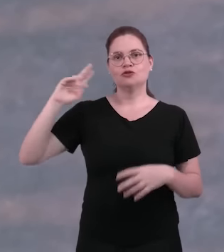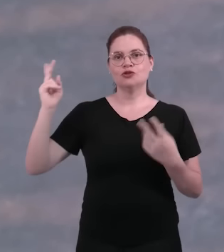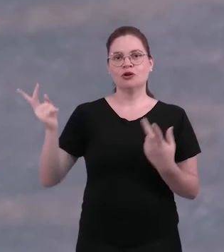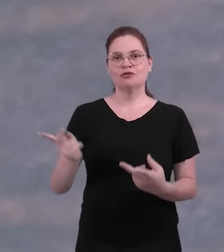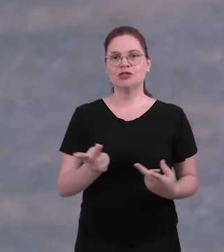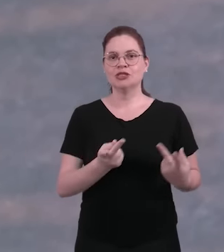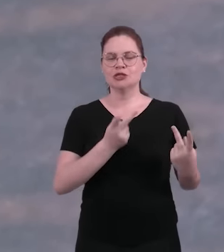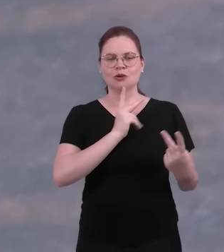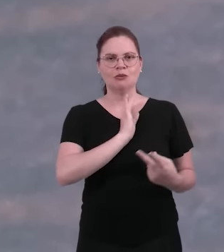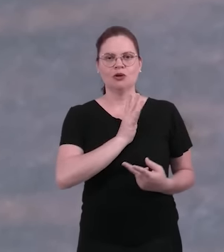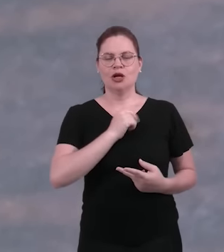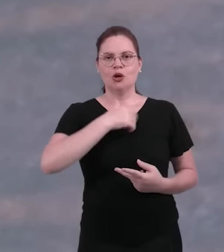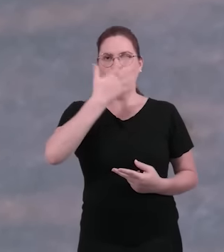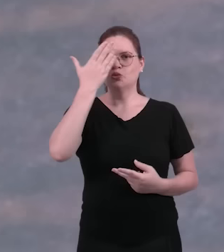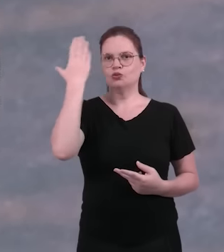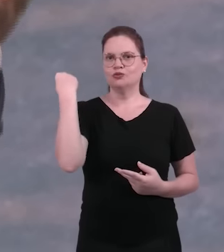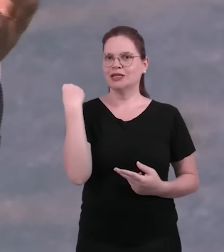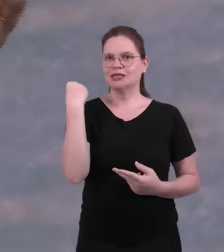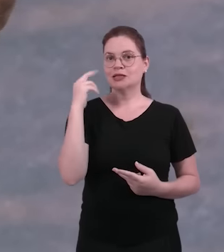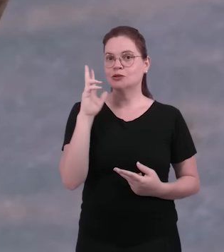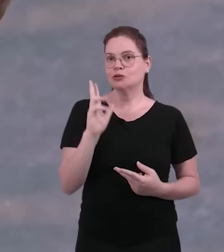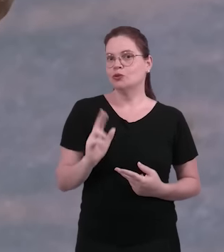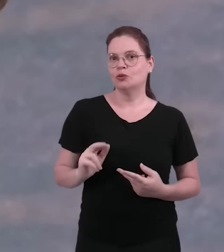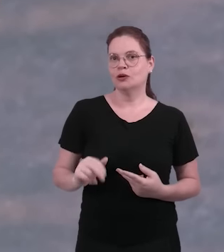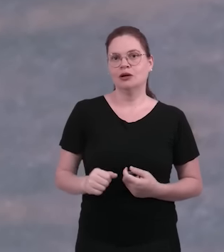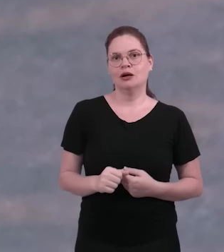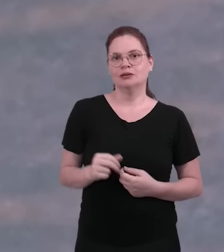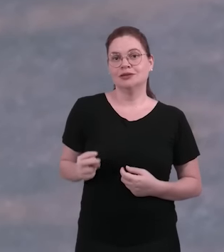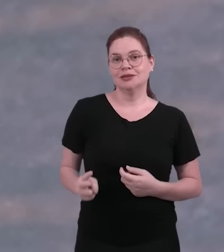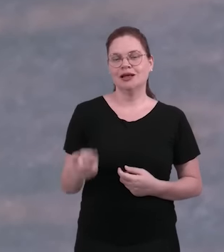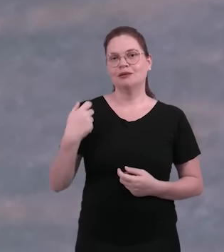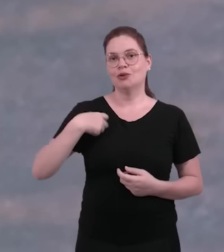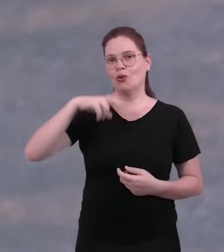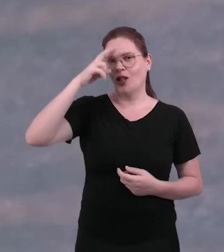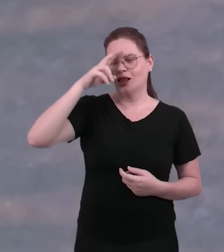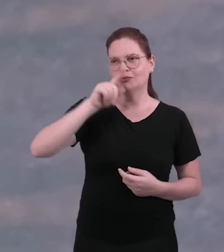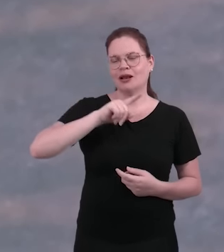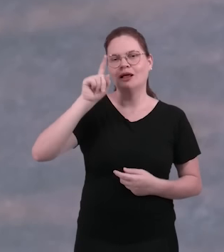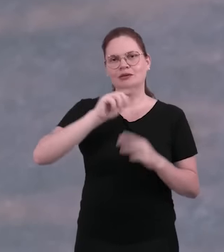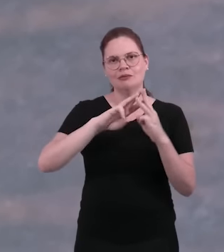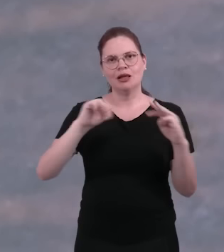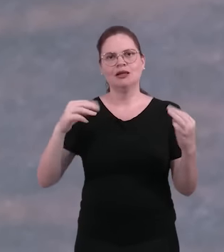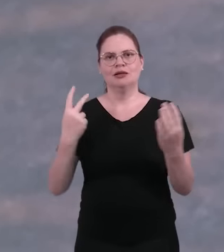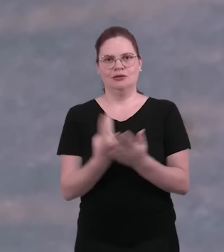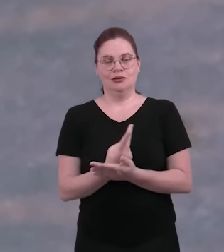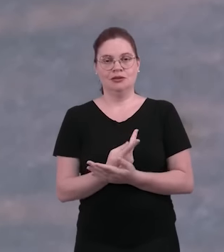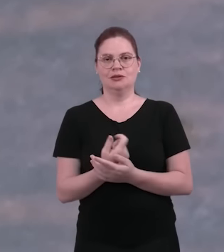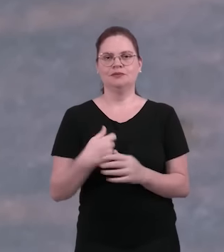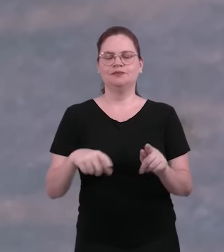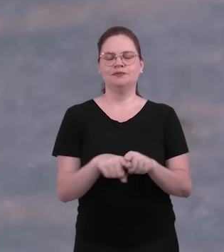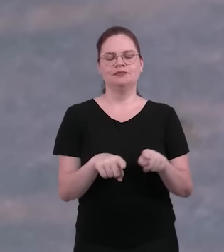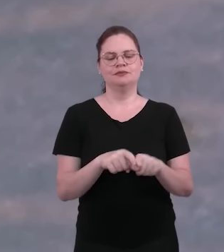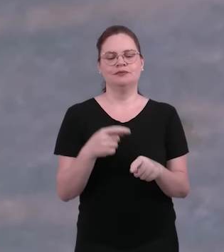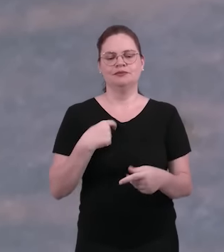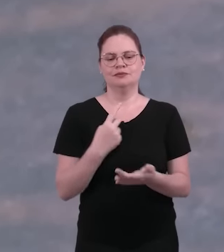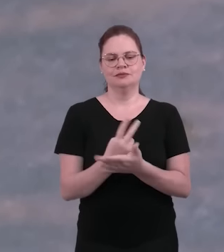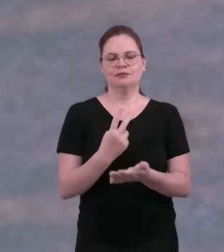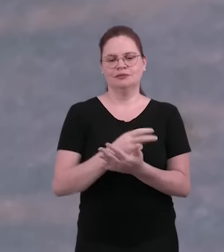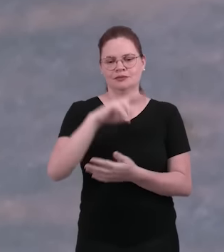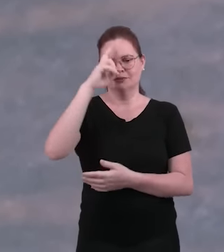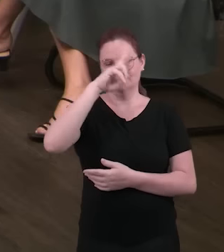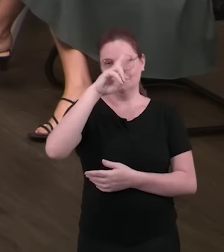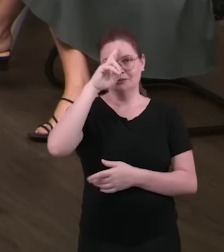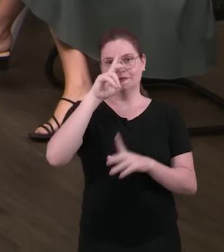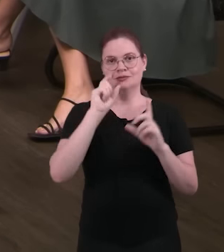esqueci dessa mensagem num culto no Manaim. E uma das coisas que eu sempre lembro, né, é